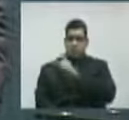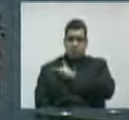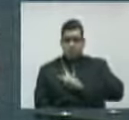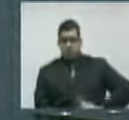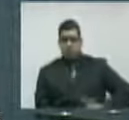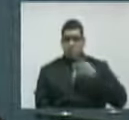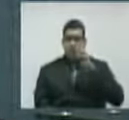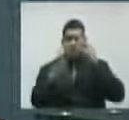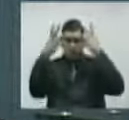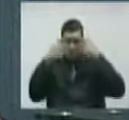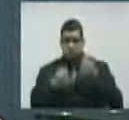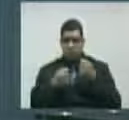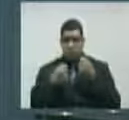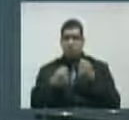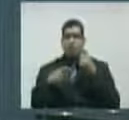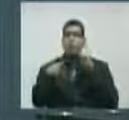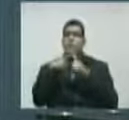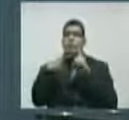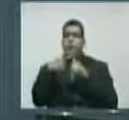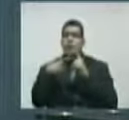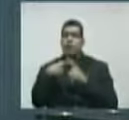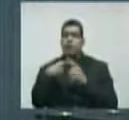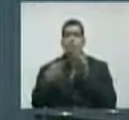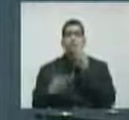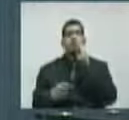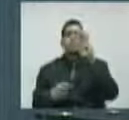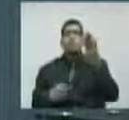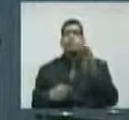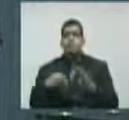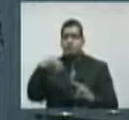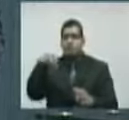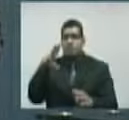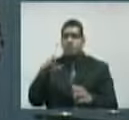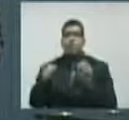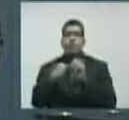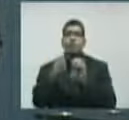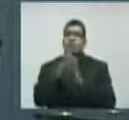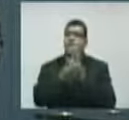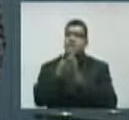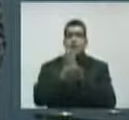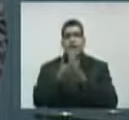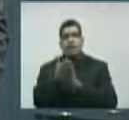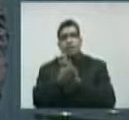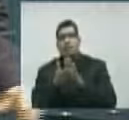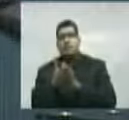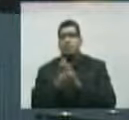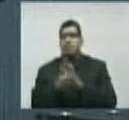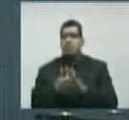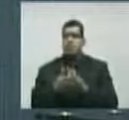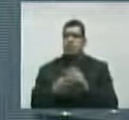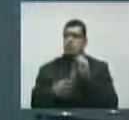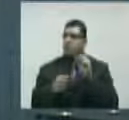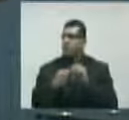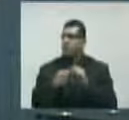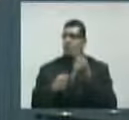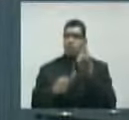prefeito vai explicar por que prometeu 1000 creches e não fez nenhuma. Não é que ele